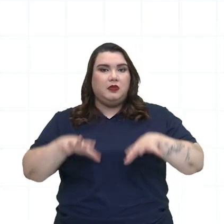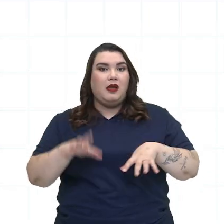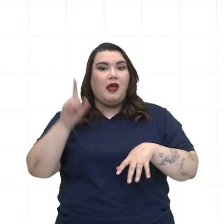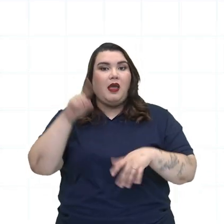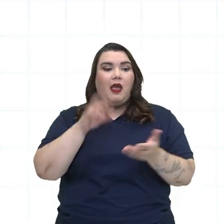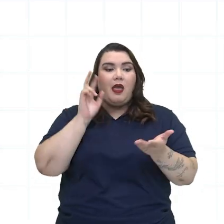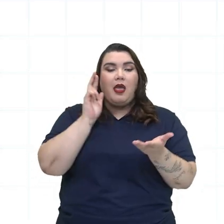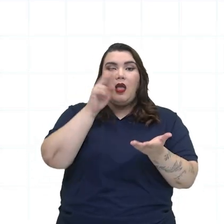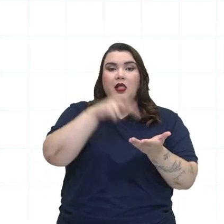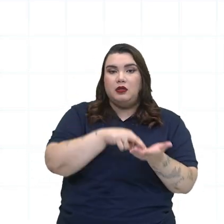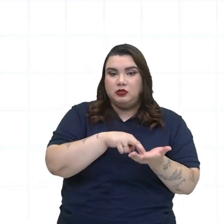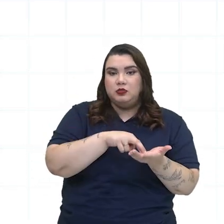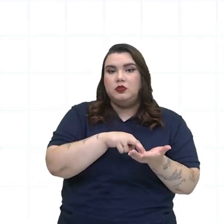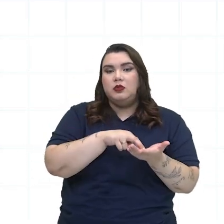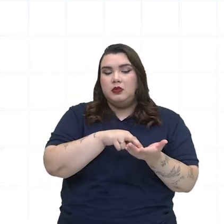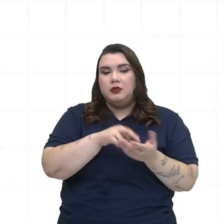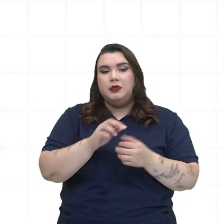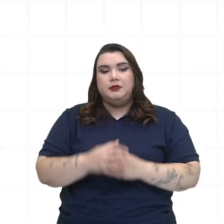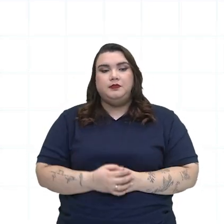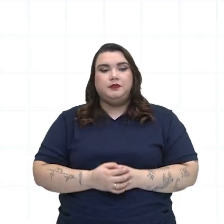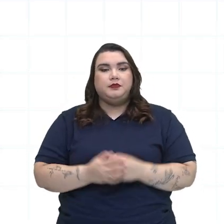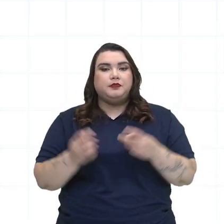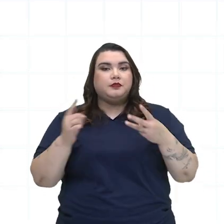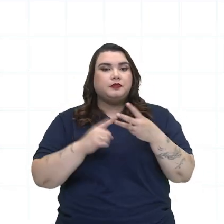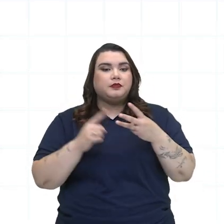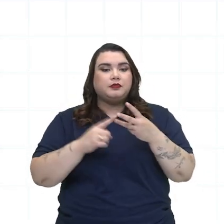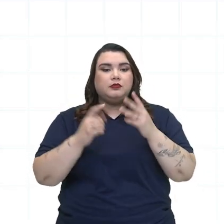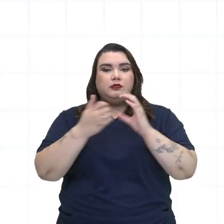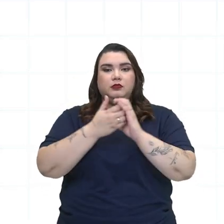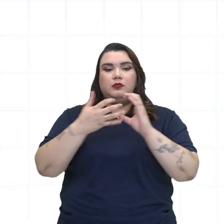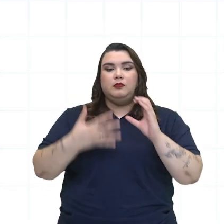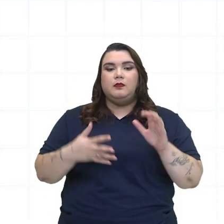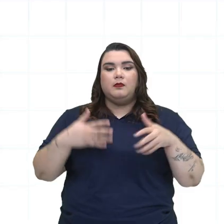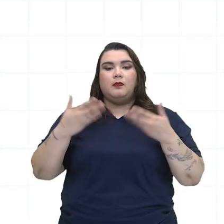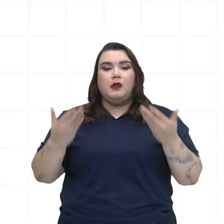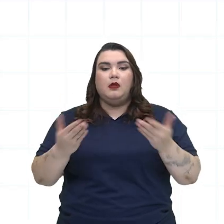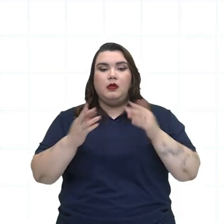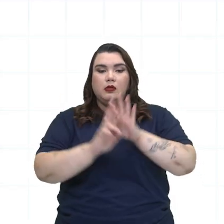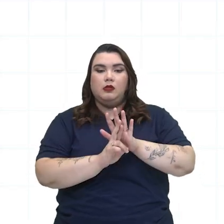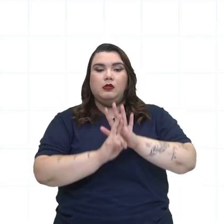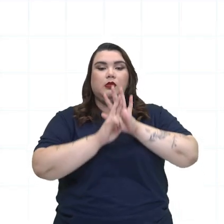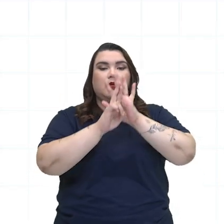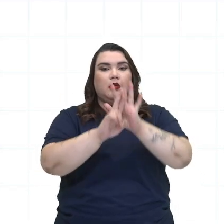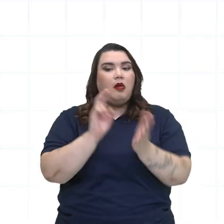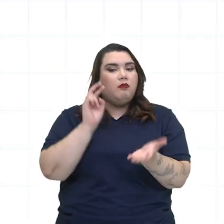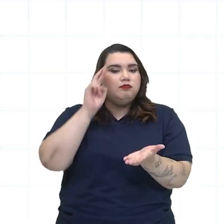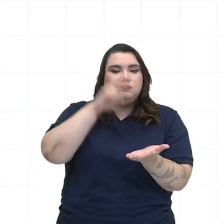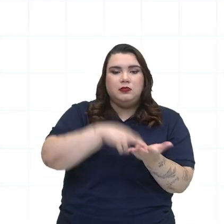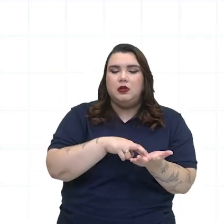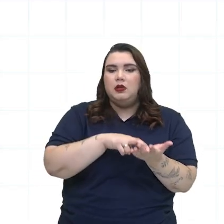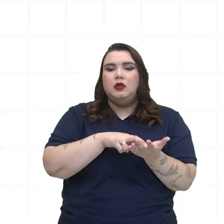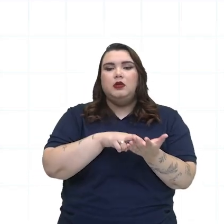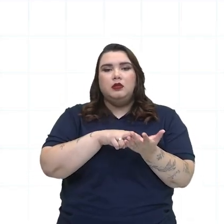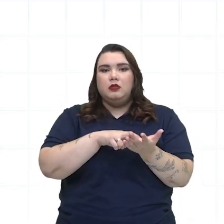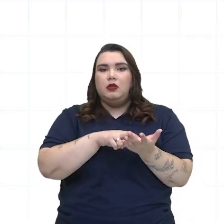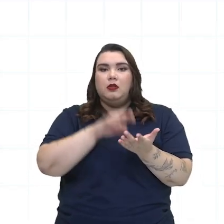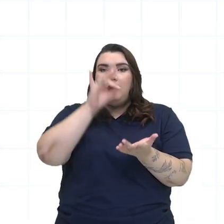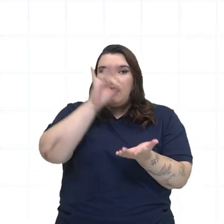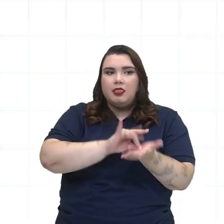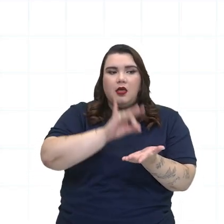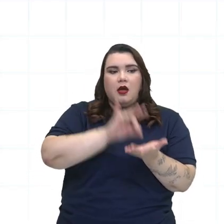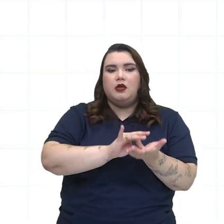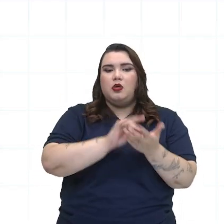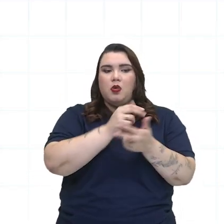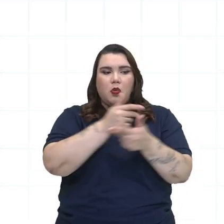realismo. E aí a gente chega numa outra característica que é a representação da realidade crua,